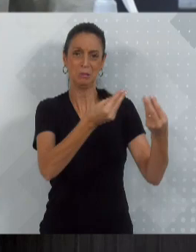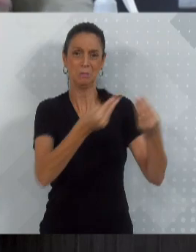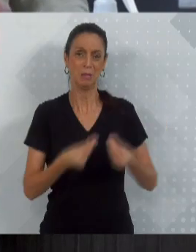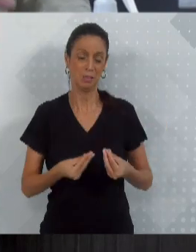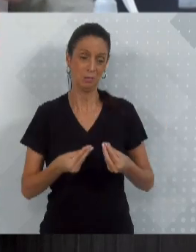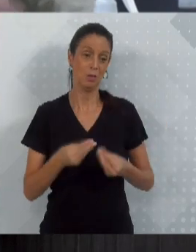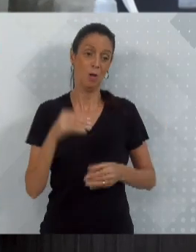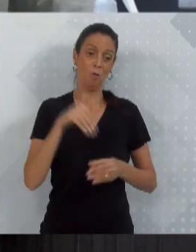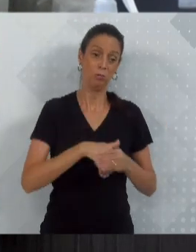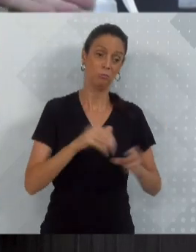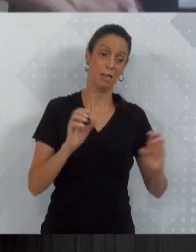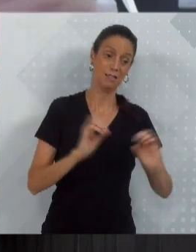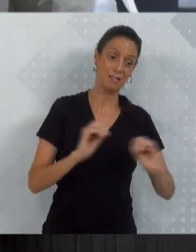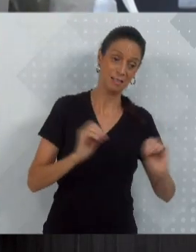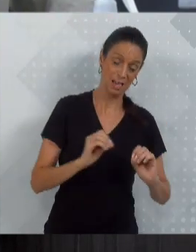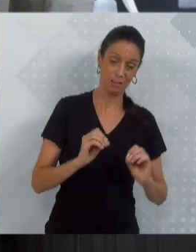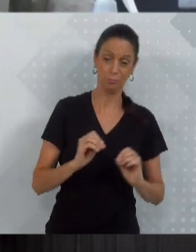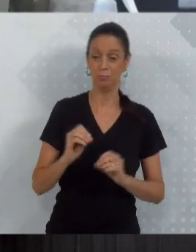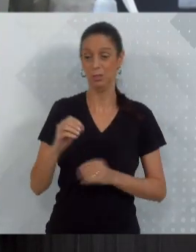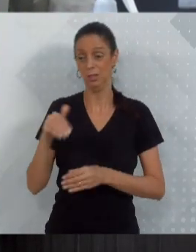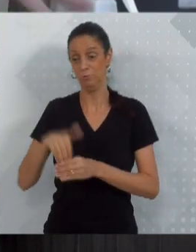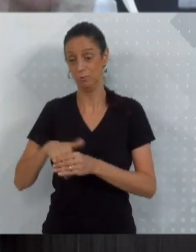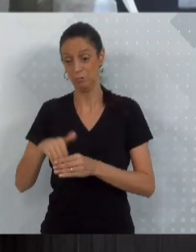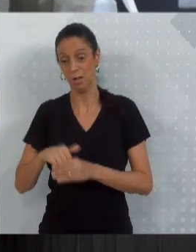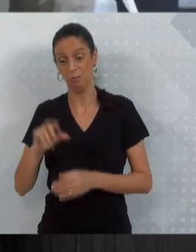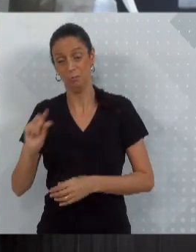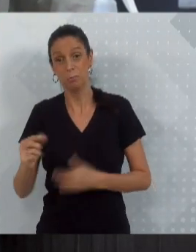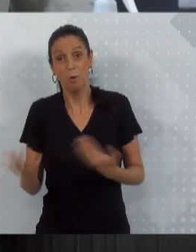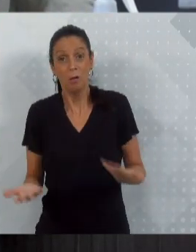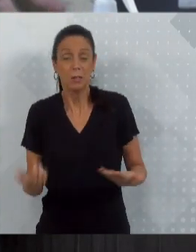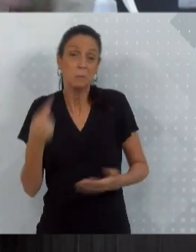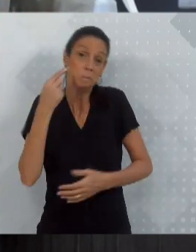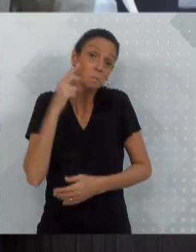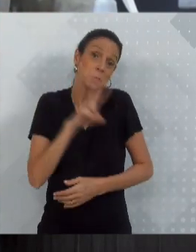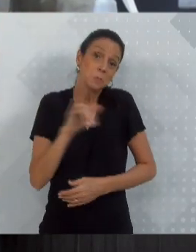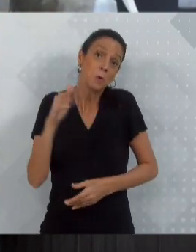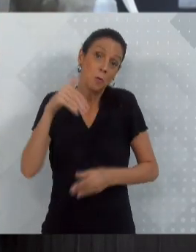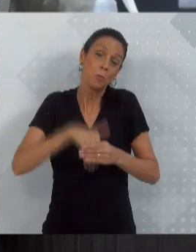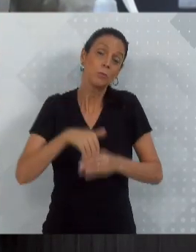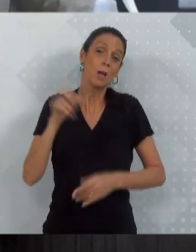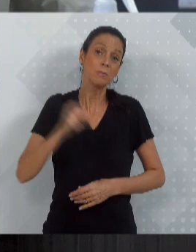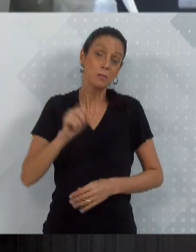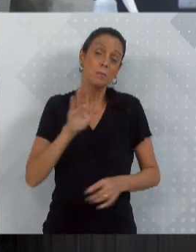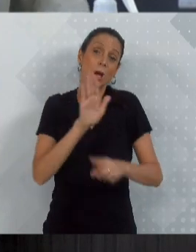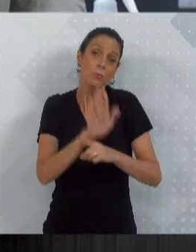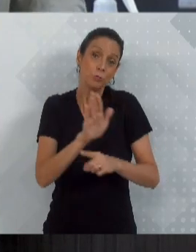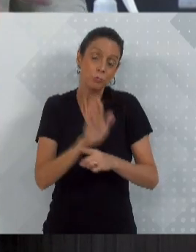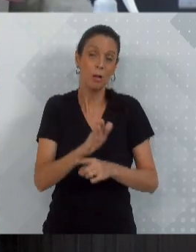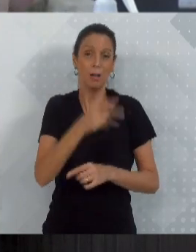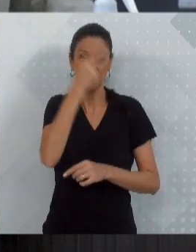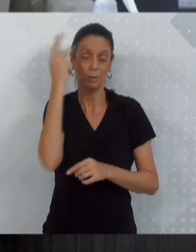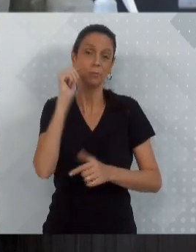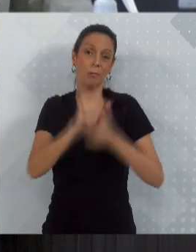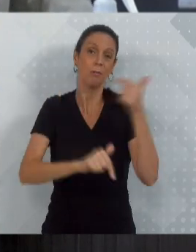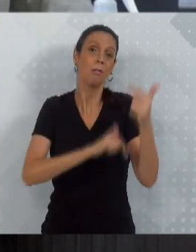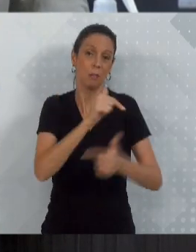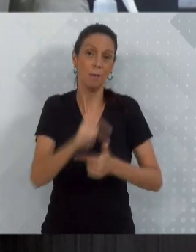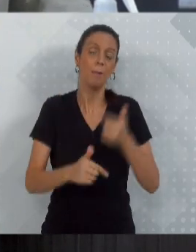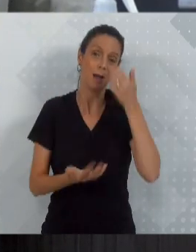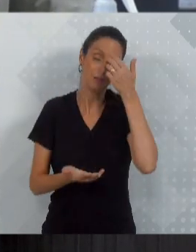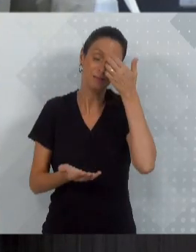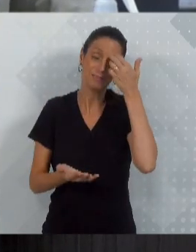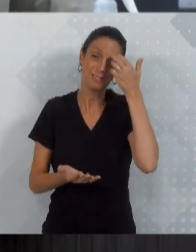nada, 0%, optei em votar favorável em favor dos servidores, em favor dos trabalhadores. Porque eu não voto contra os servidores, não voto contra os trabalhadores. Então, o